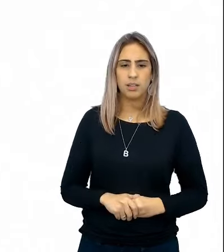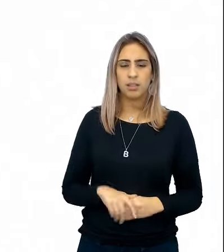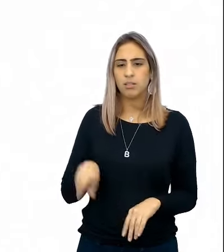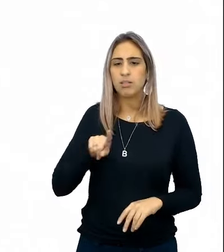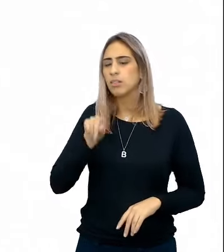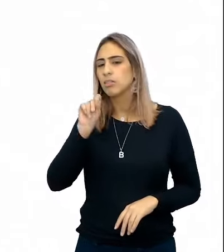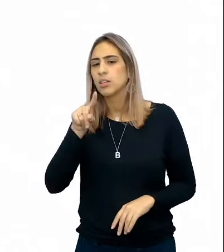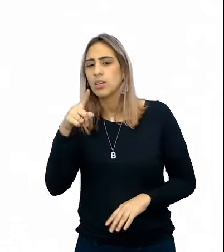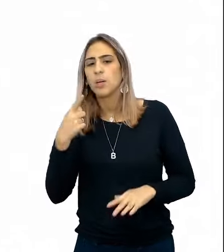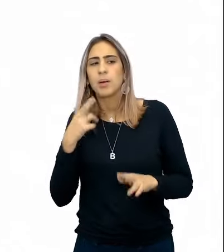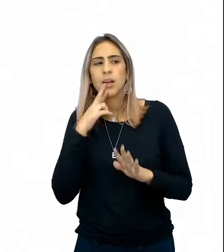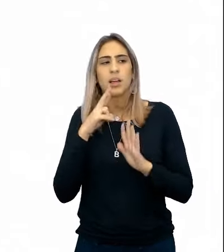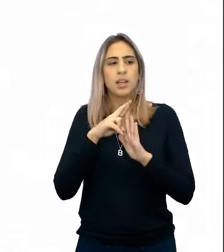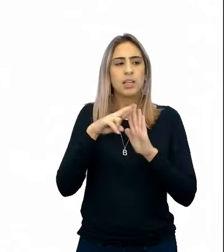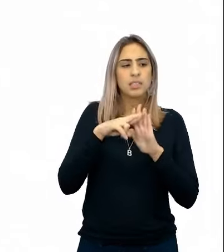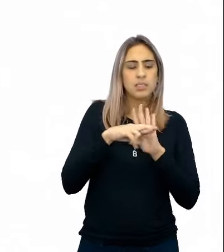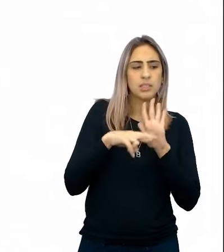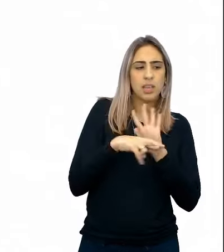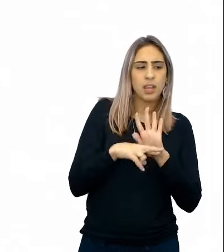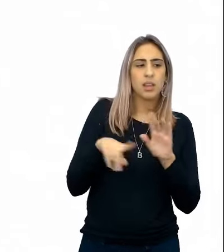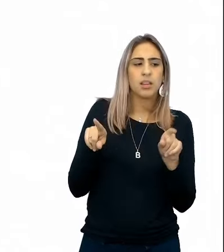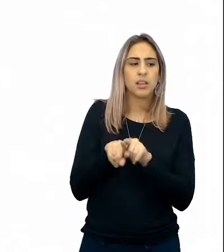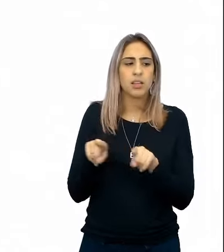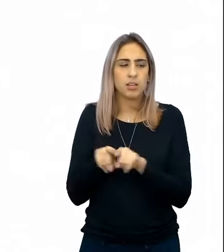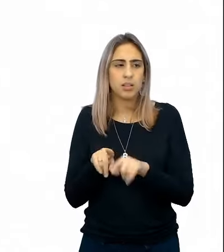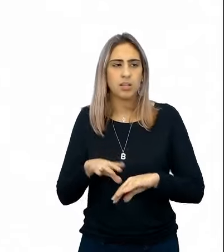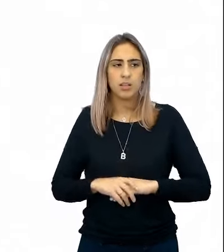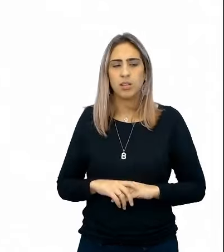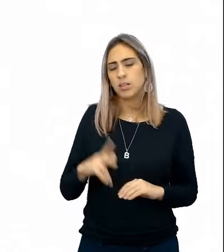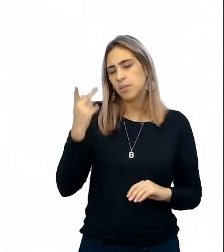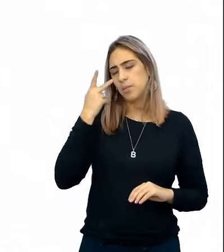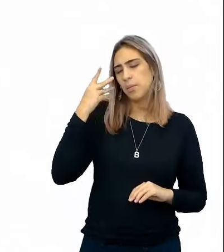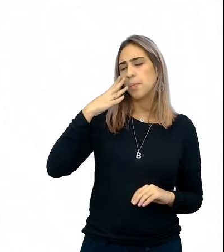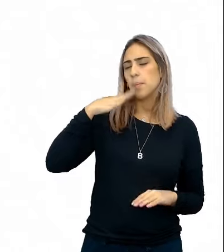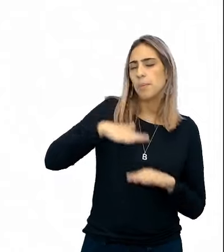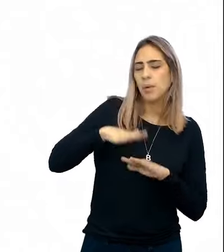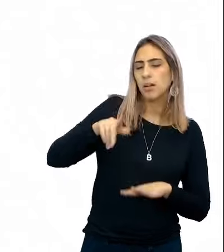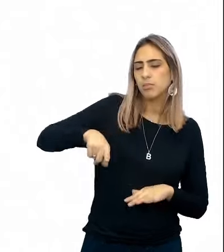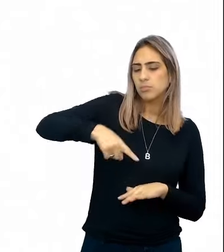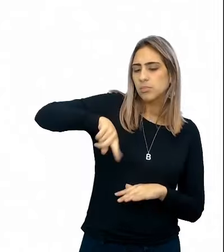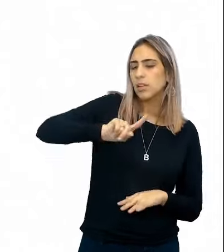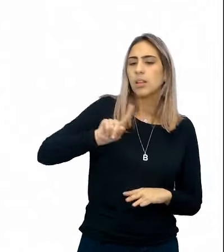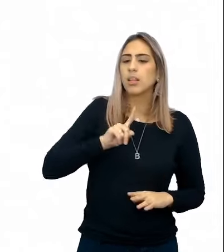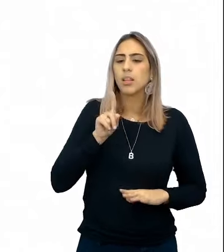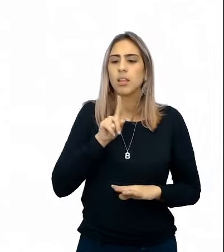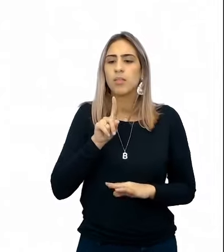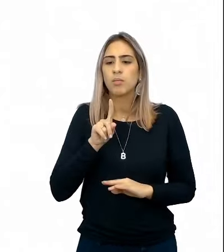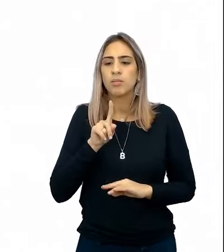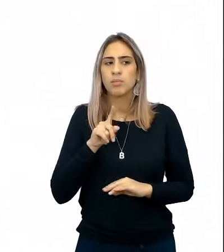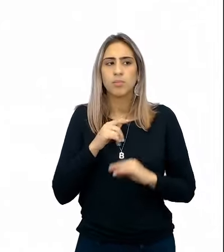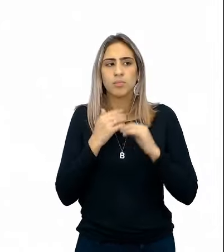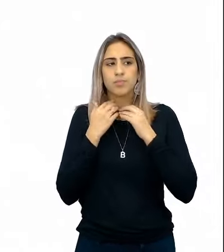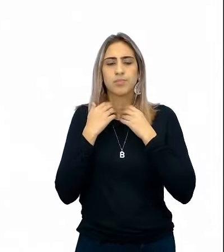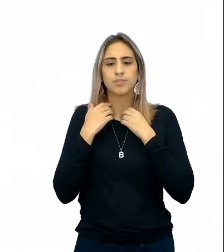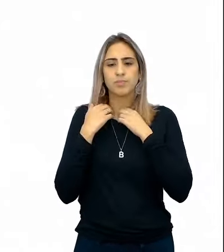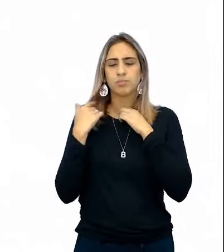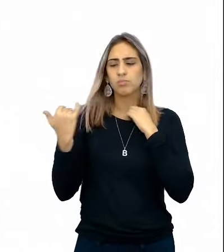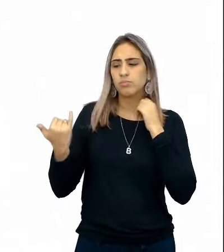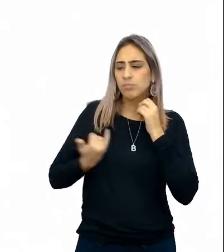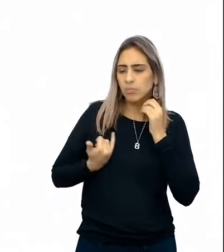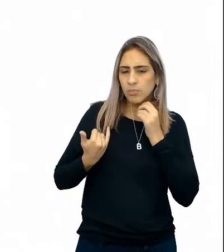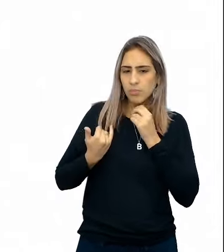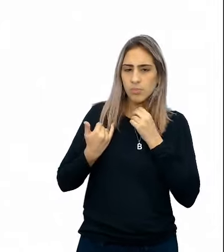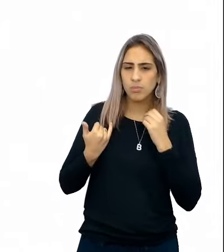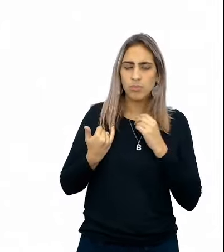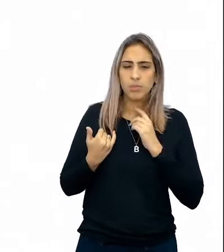seja assim uma receita, como uma receita de bolo, mas as cozinheiras não vão desdizer o